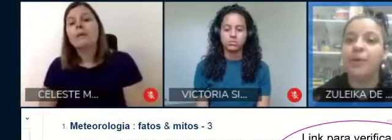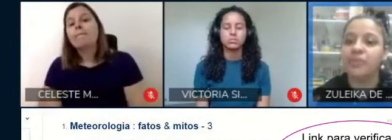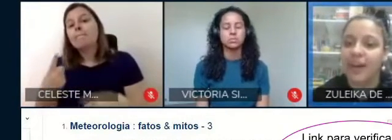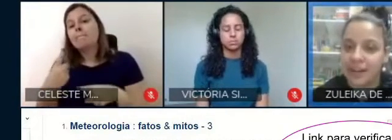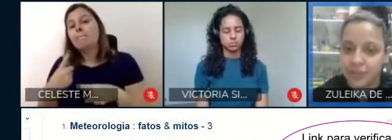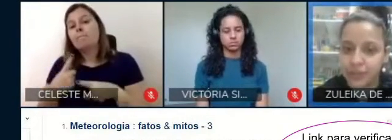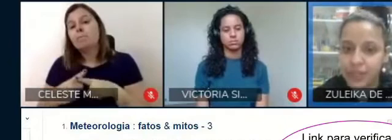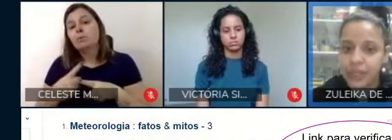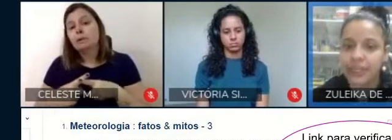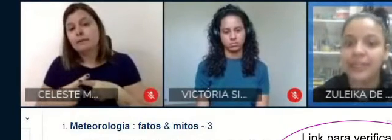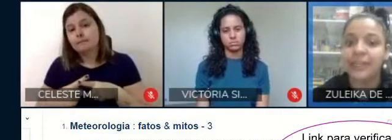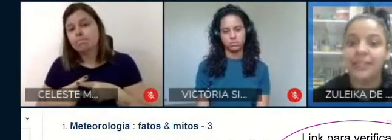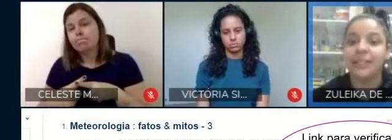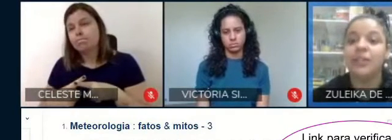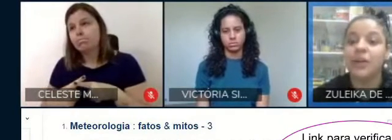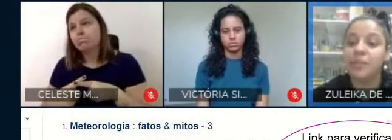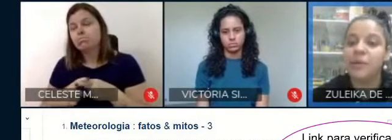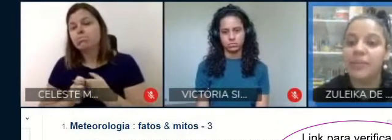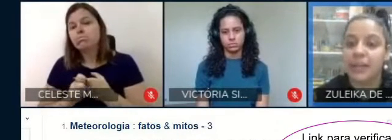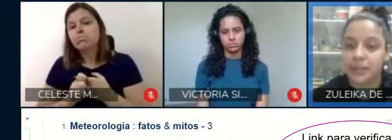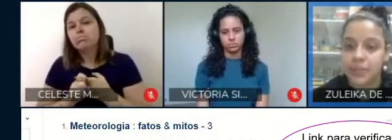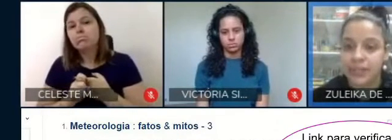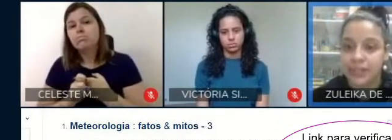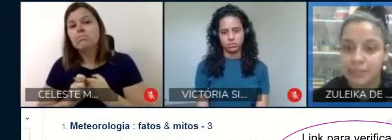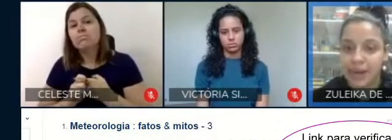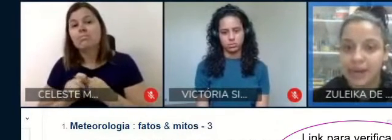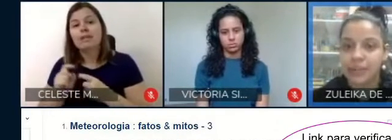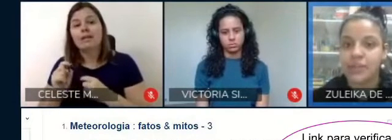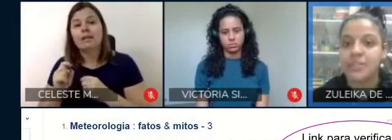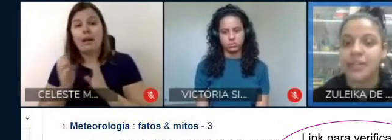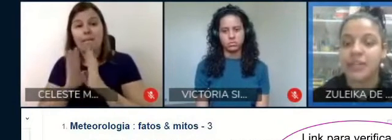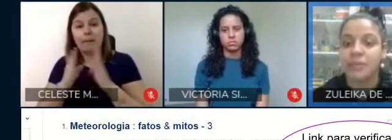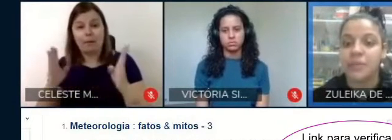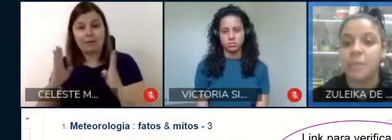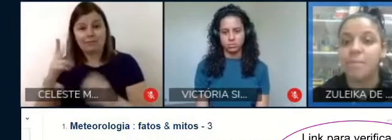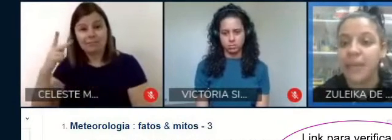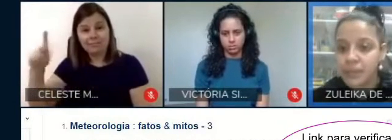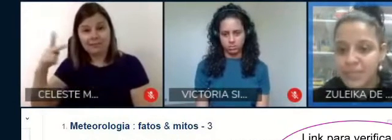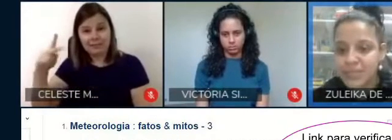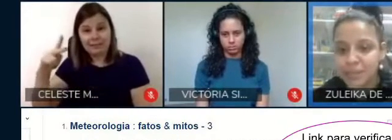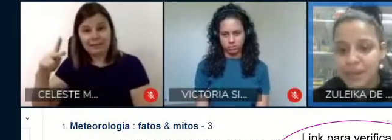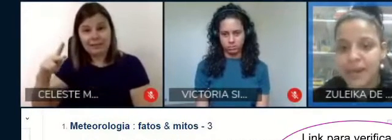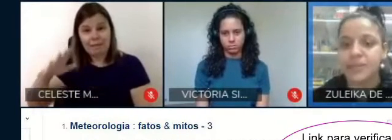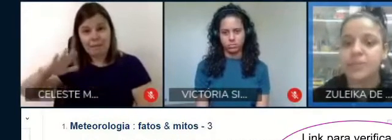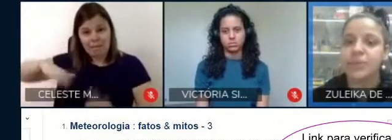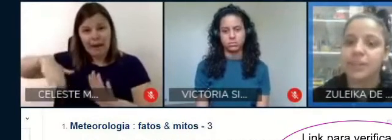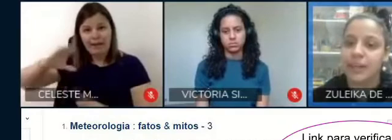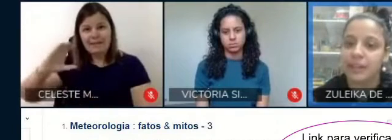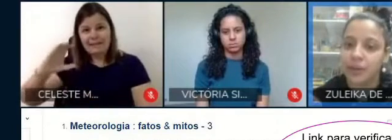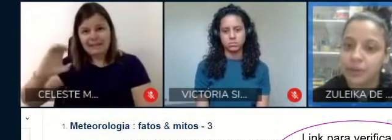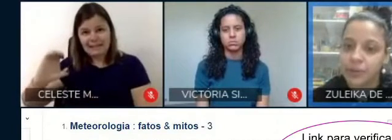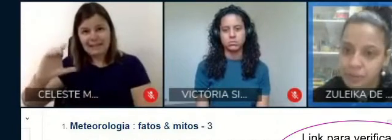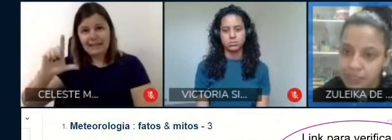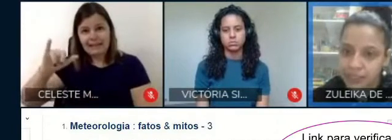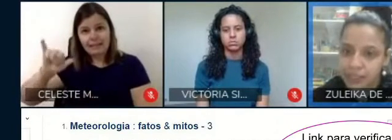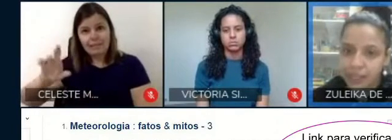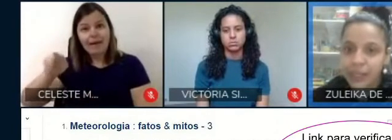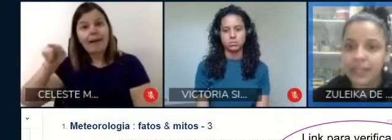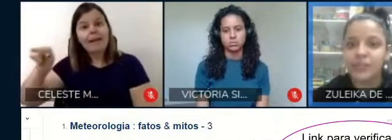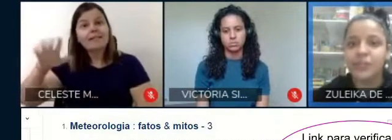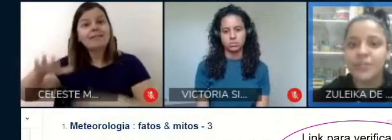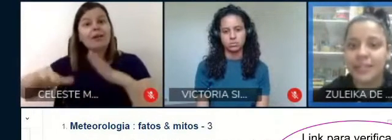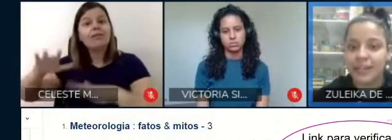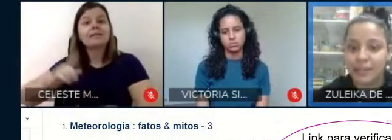Porque é provável que na biblioteca do Seclimar nós tenhamos menos exemplares do que na da